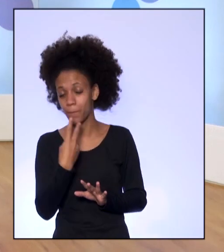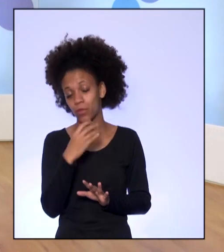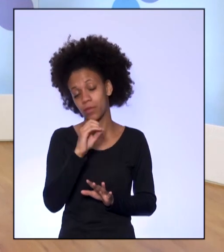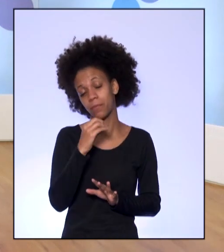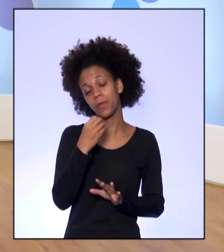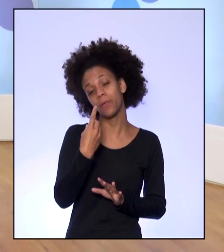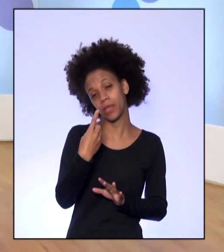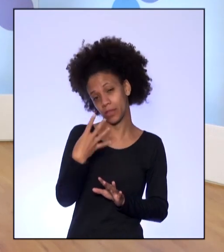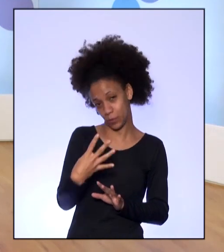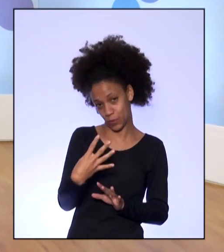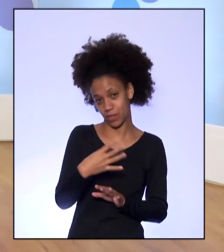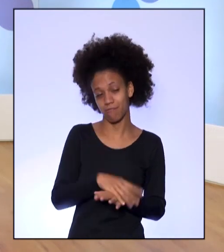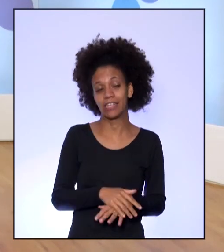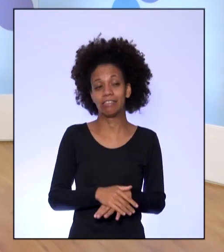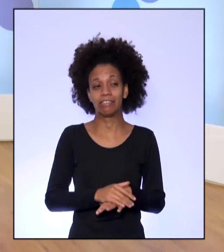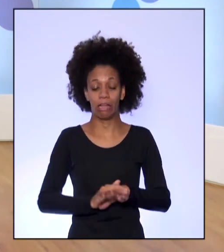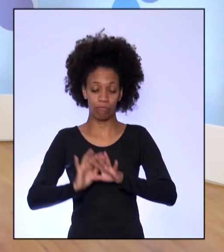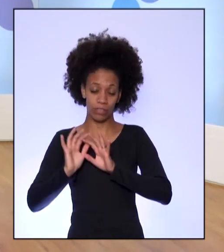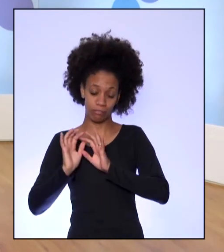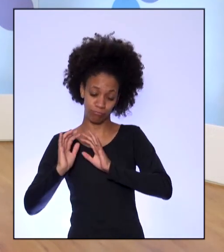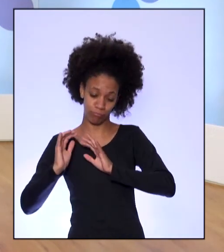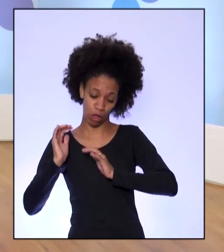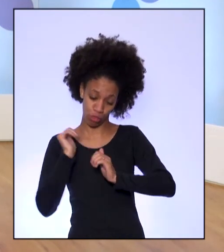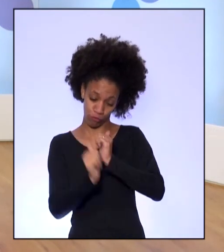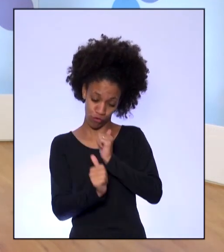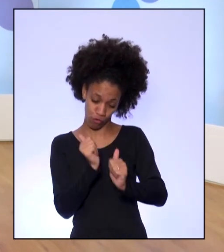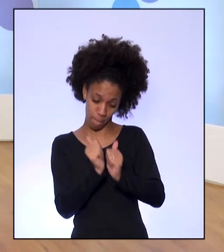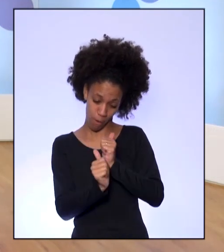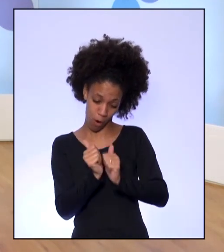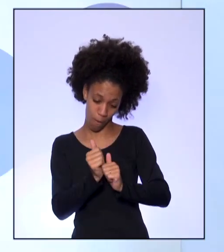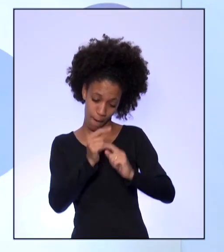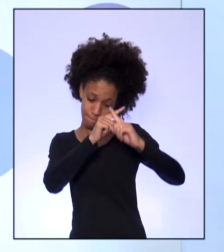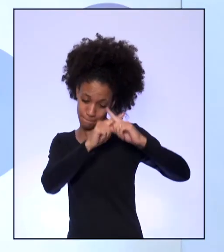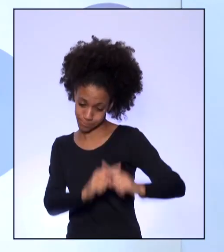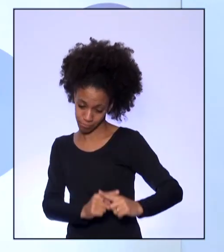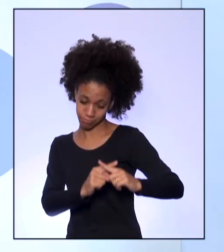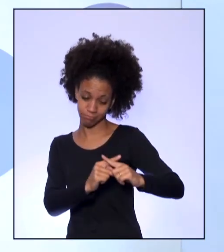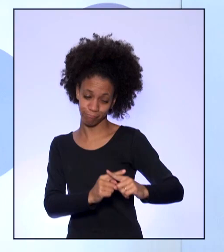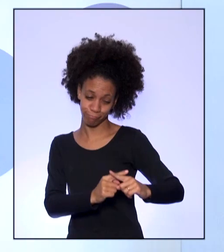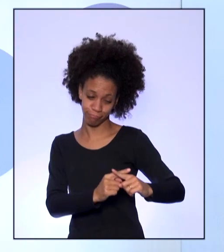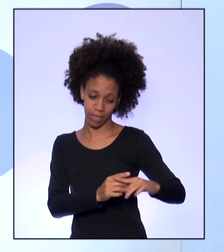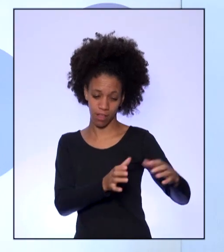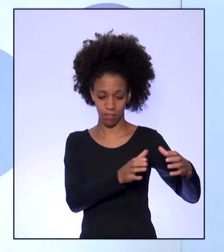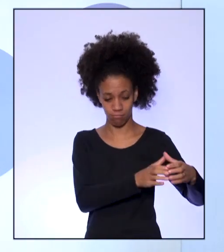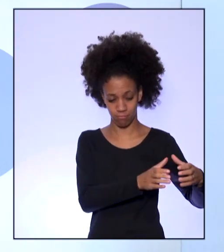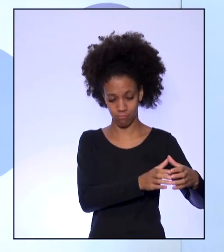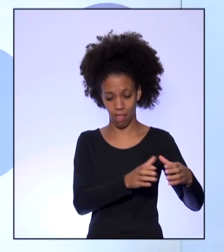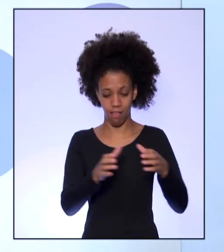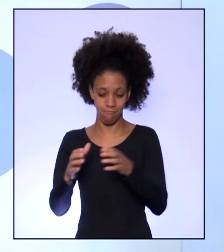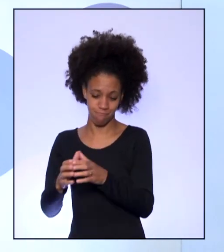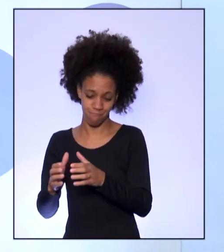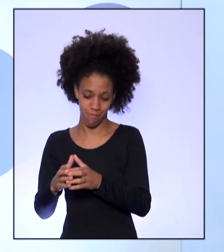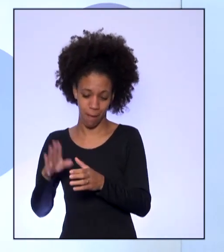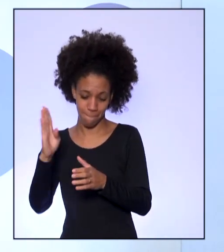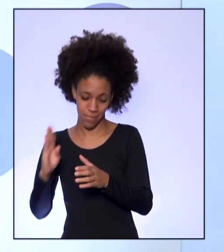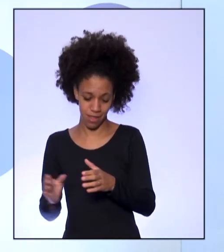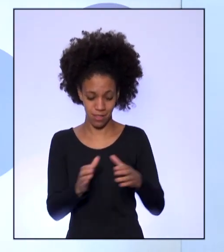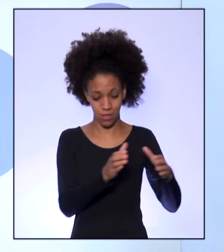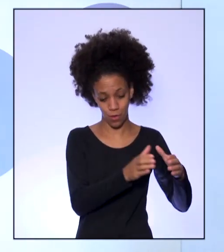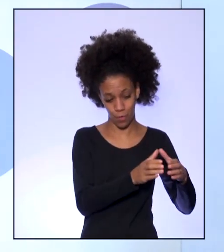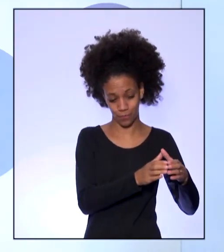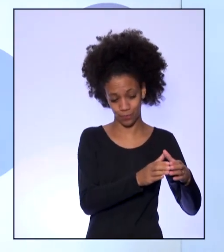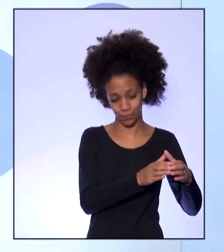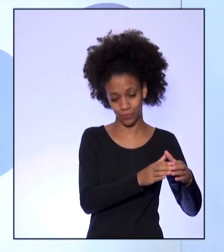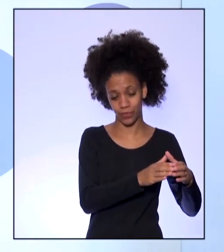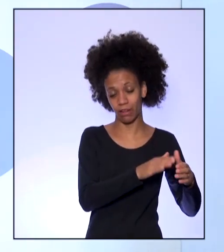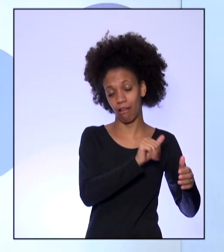da Alemanha no estado do Mineirão, na semifinal. Da não, Copa, não foi? não foi na semifinal, não, foi na quarta de final, né? Foi na quarta. Não,